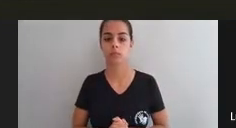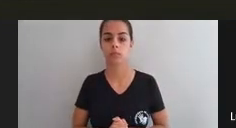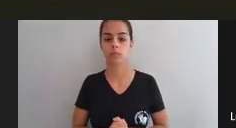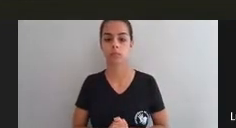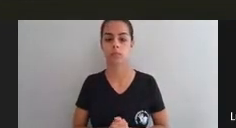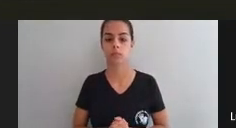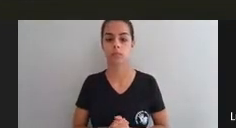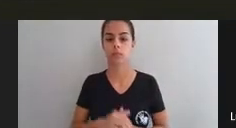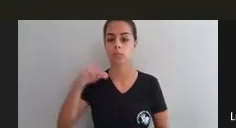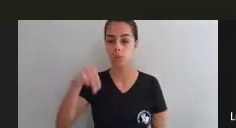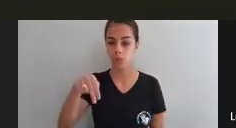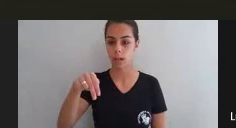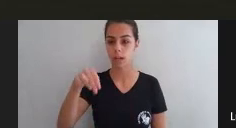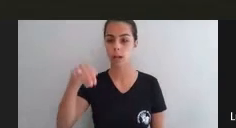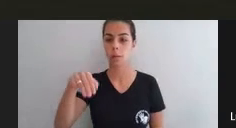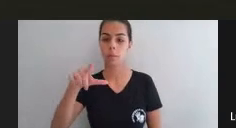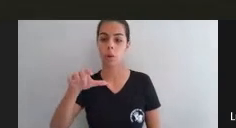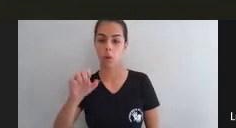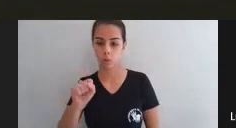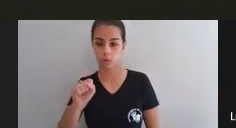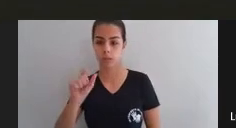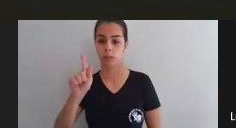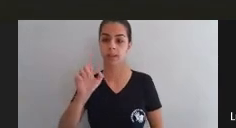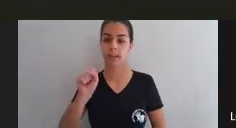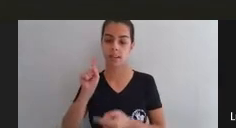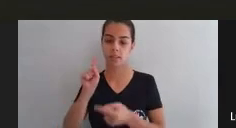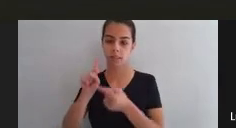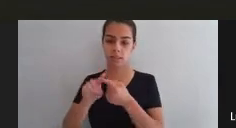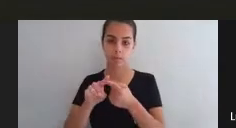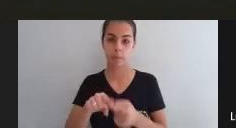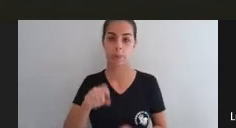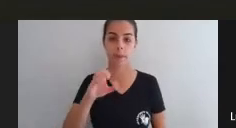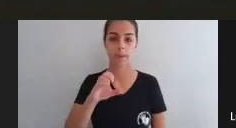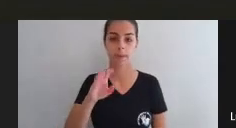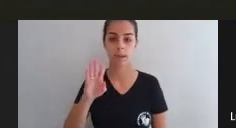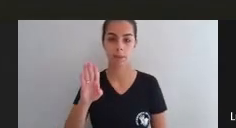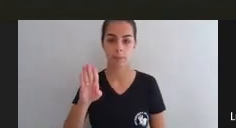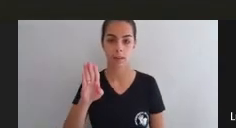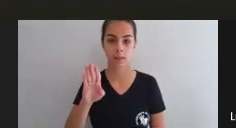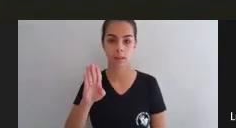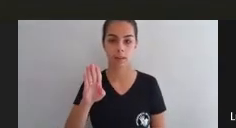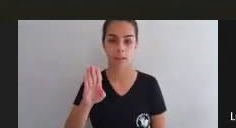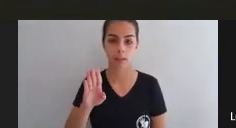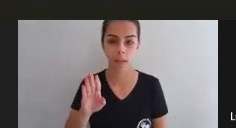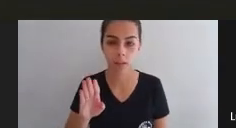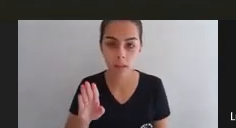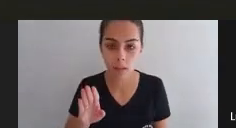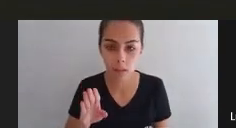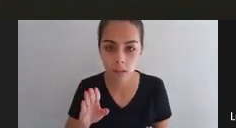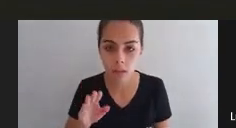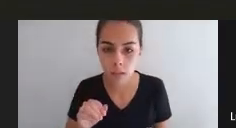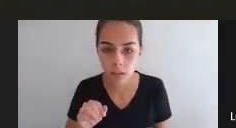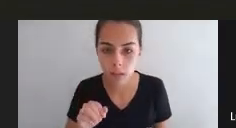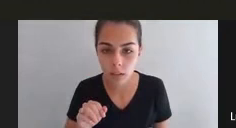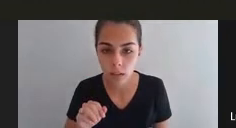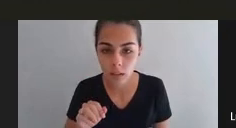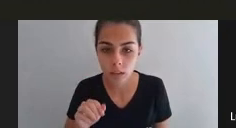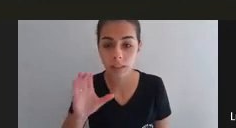de um gás ideal, com CV igual a 6 meios de R, né? Então, 3R,